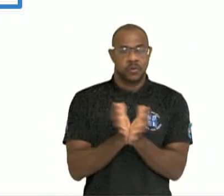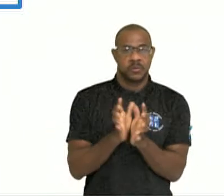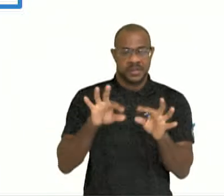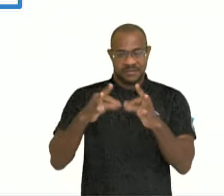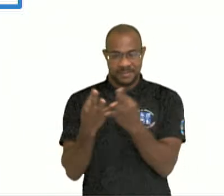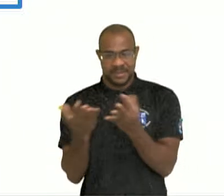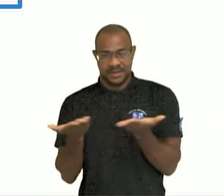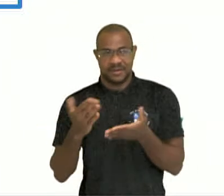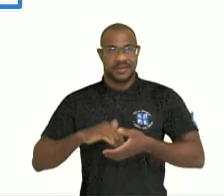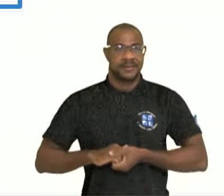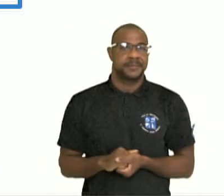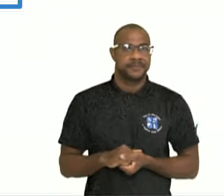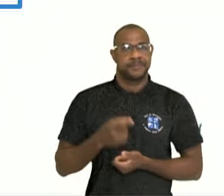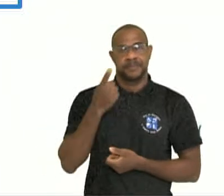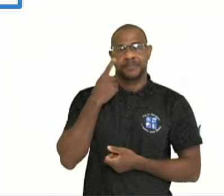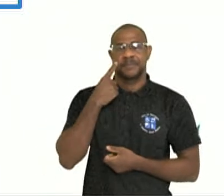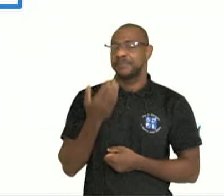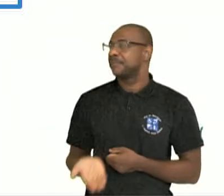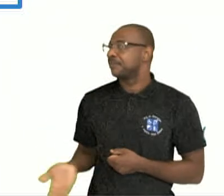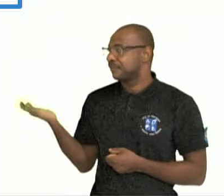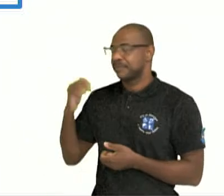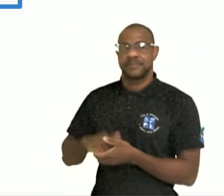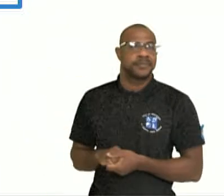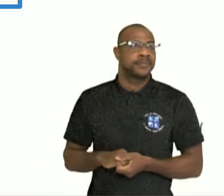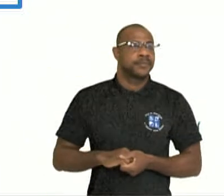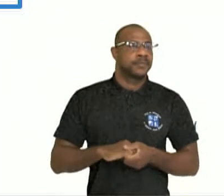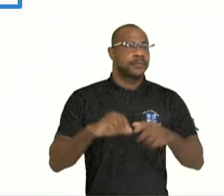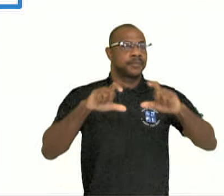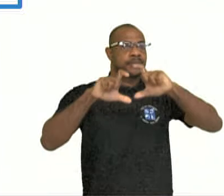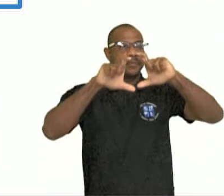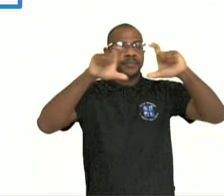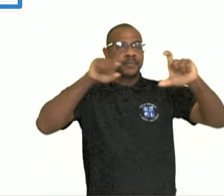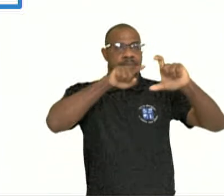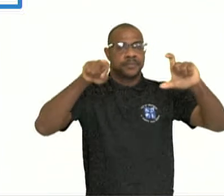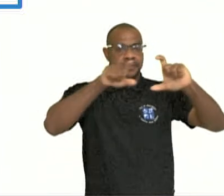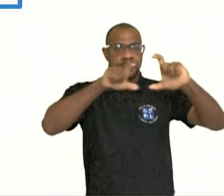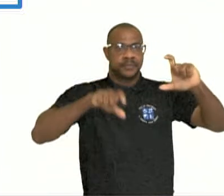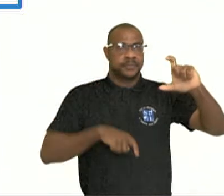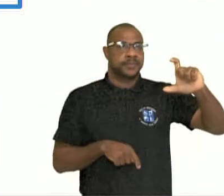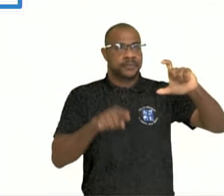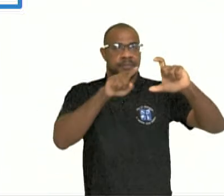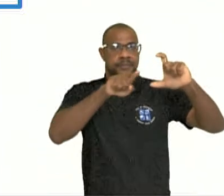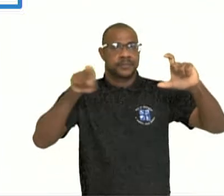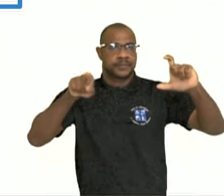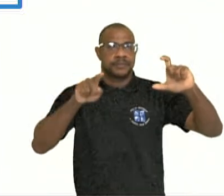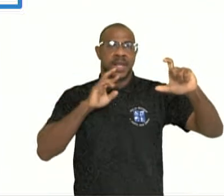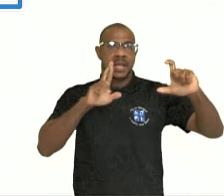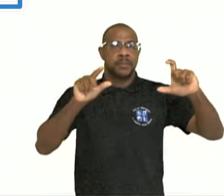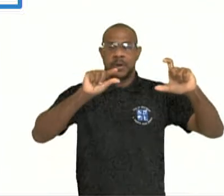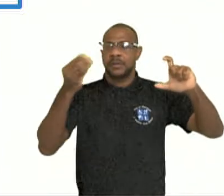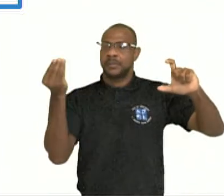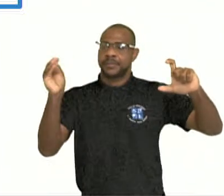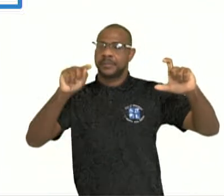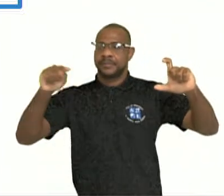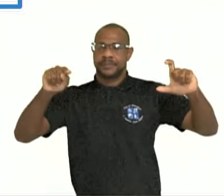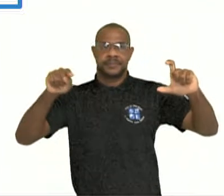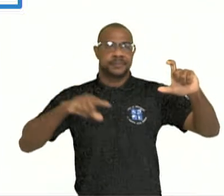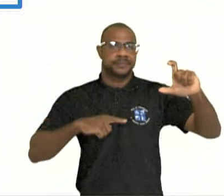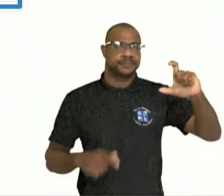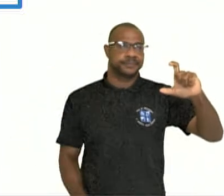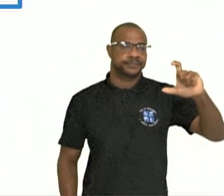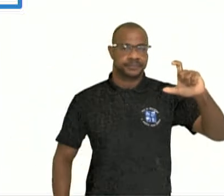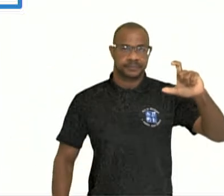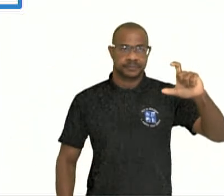vocês acertam. Então, nós temos aqui, ó, a primeira estrofe. Son hijos de tus abuelos, de